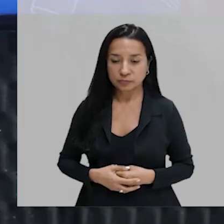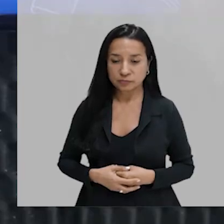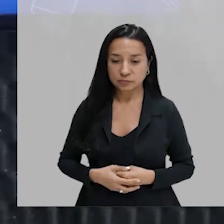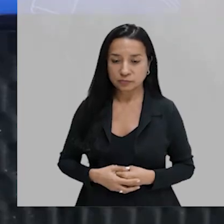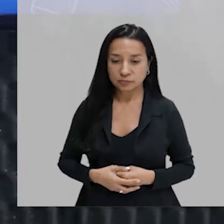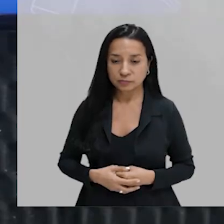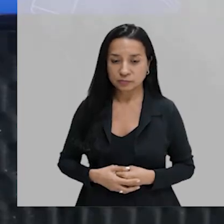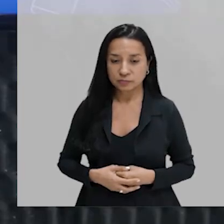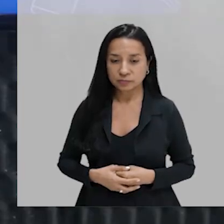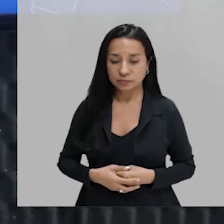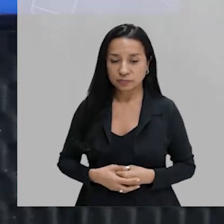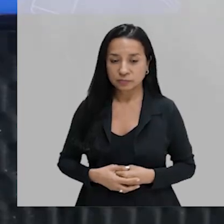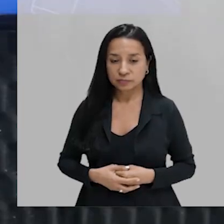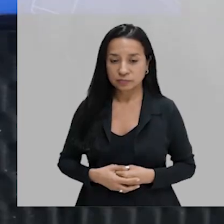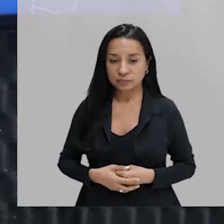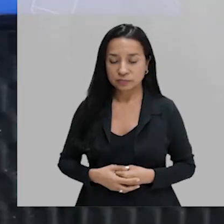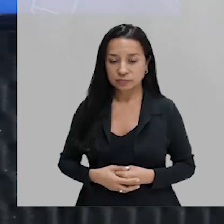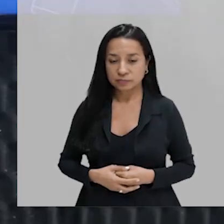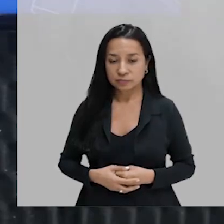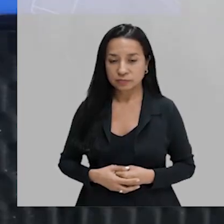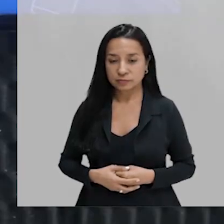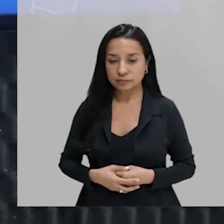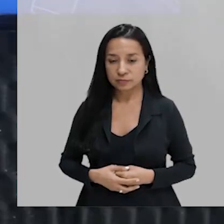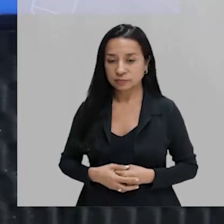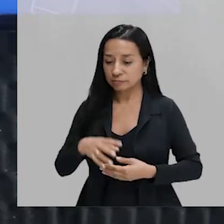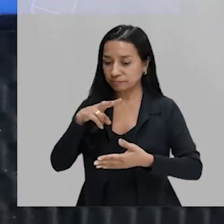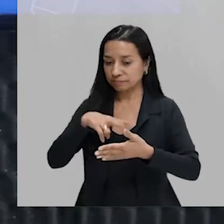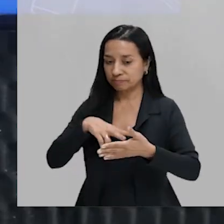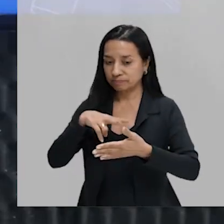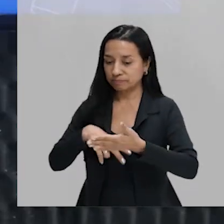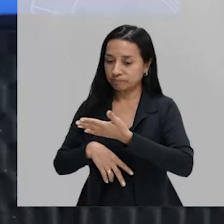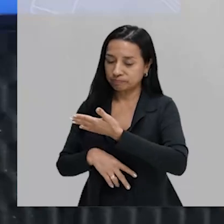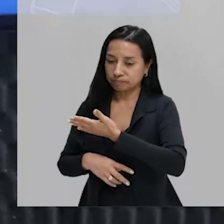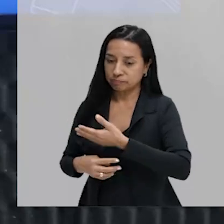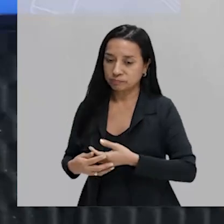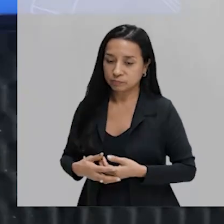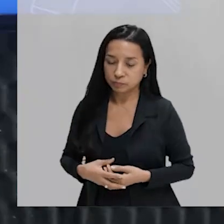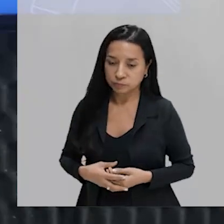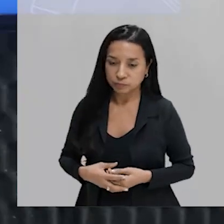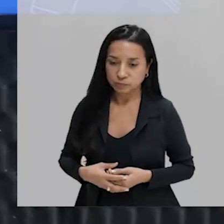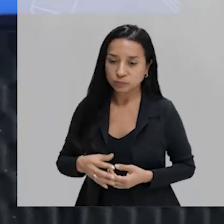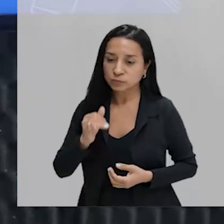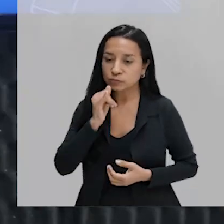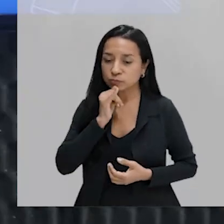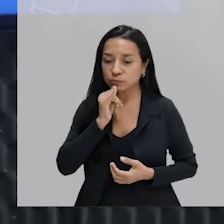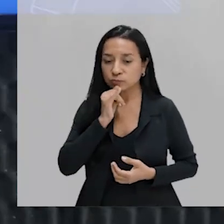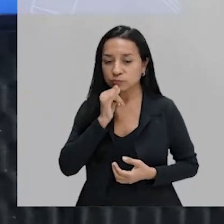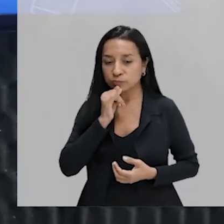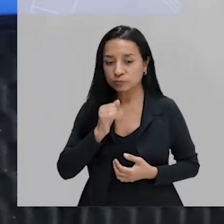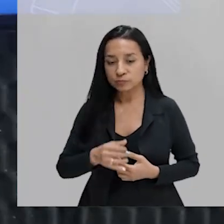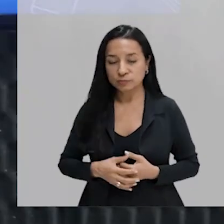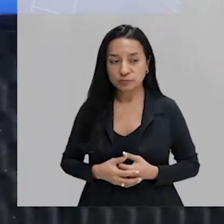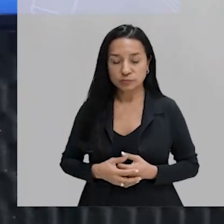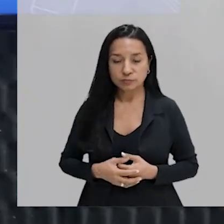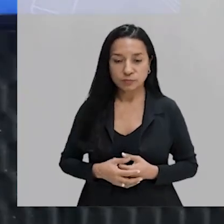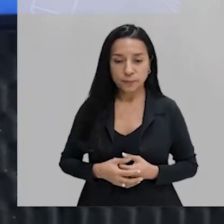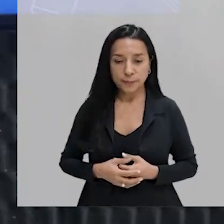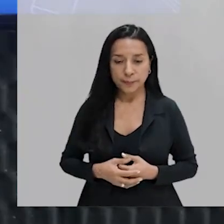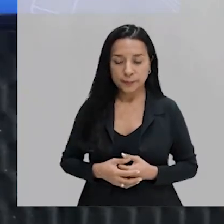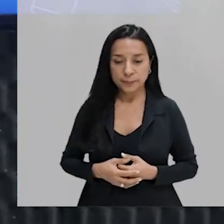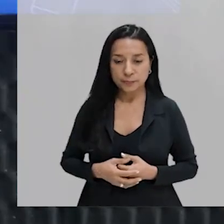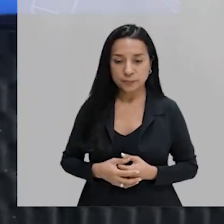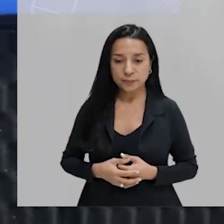senhora deixou o casaco cair na rua. Vossa Magnificência irá assinar os diplomas dos formandos.